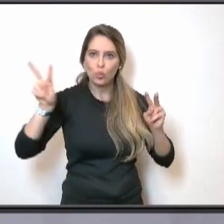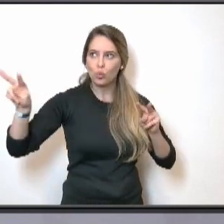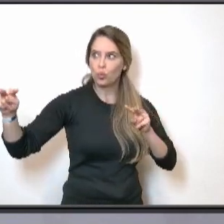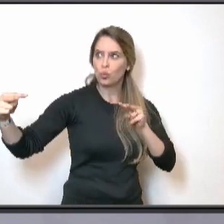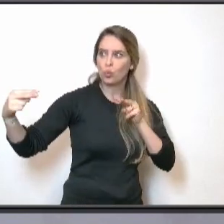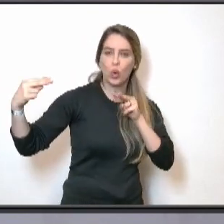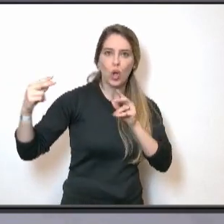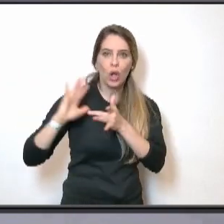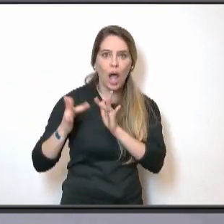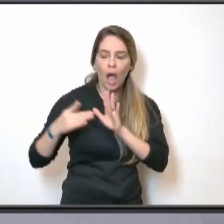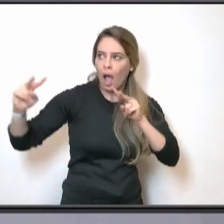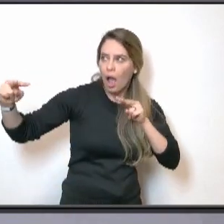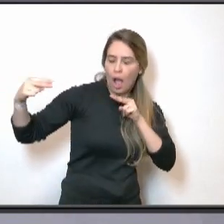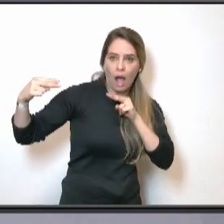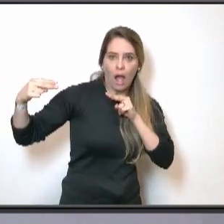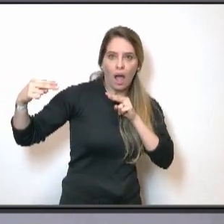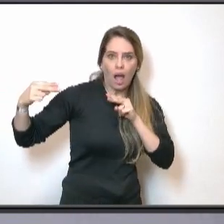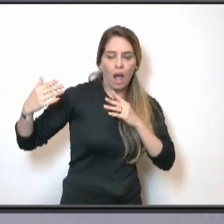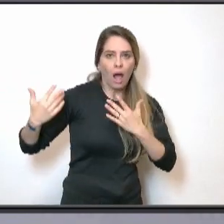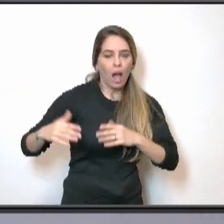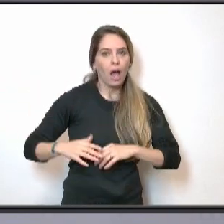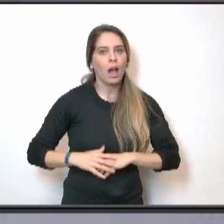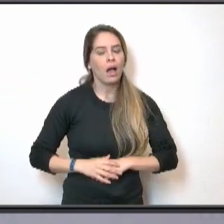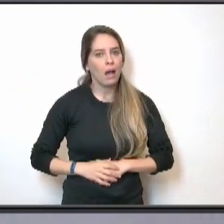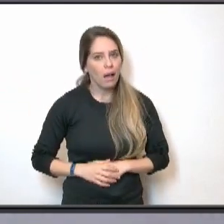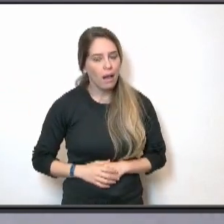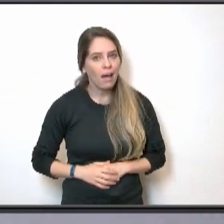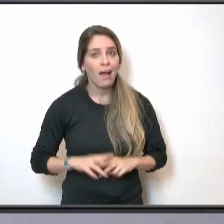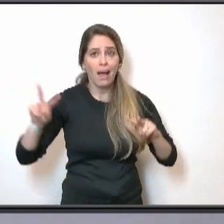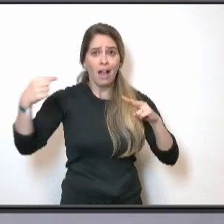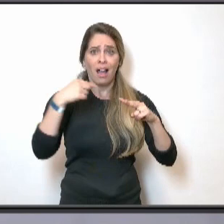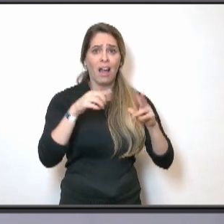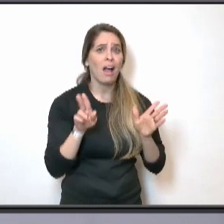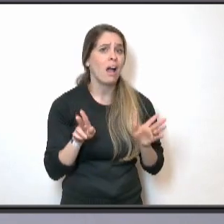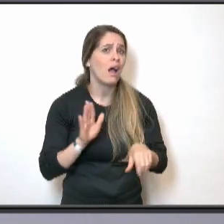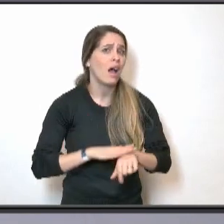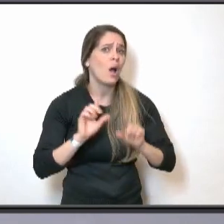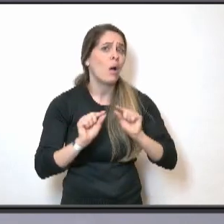E a Escritura diz que ele saiu, e ele chorou